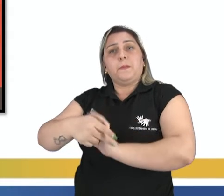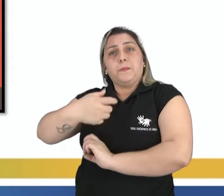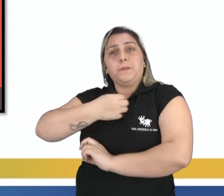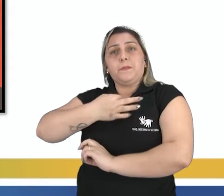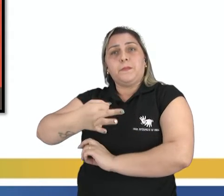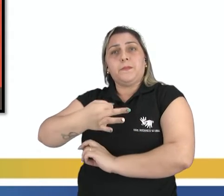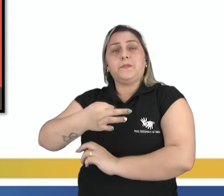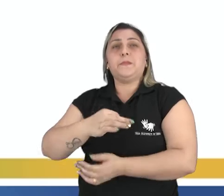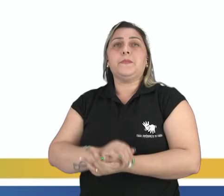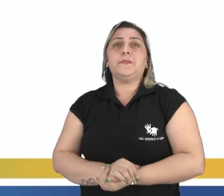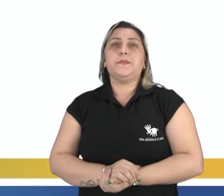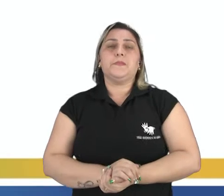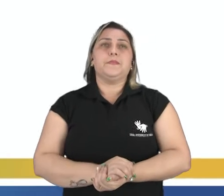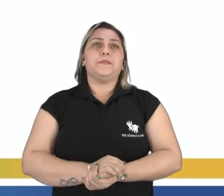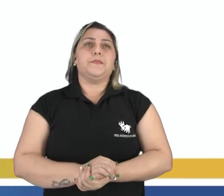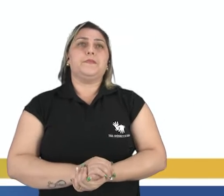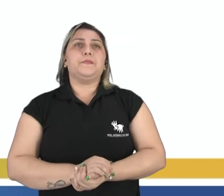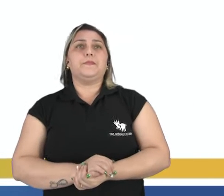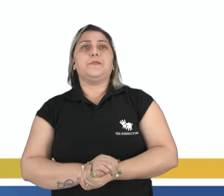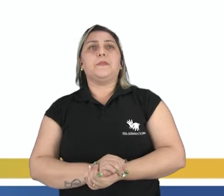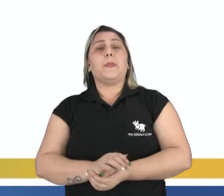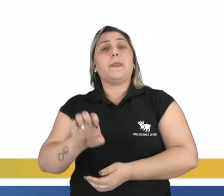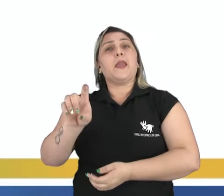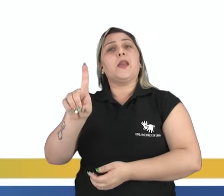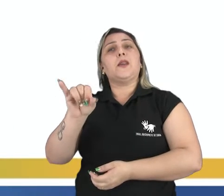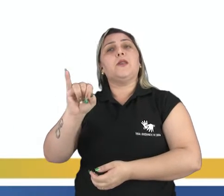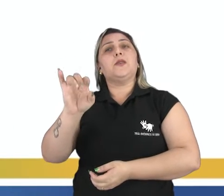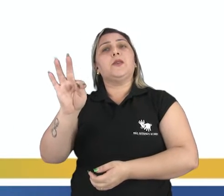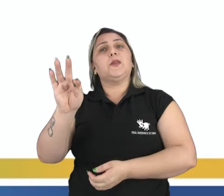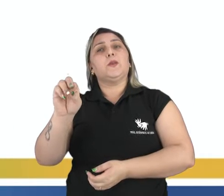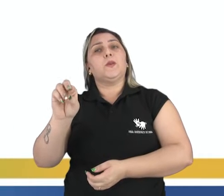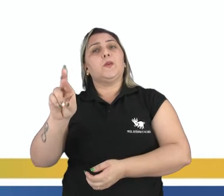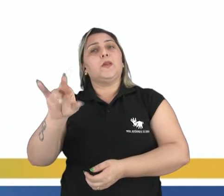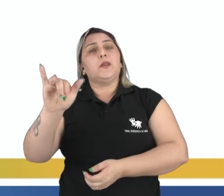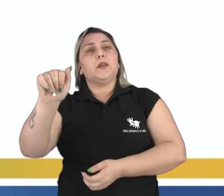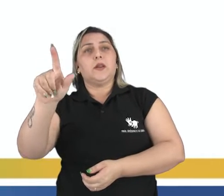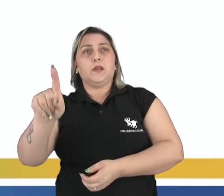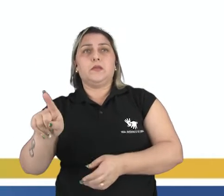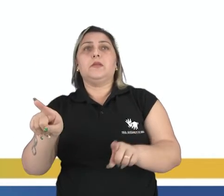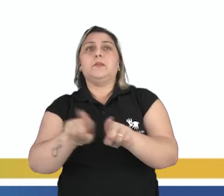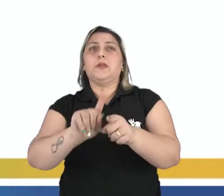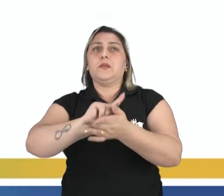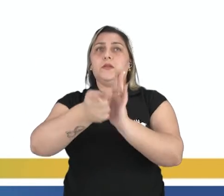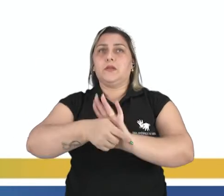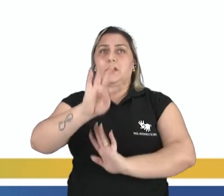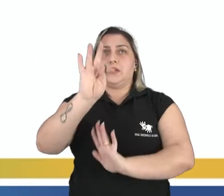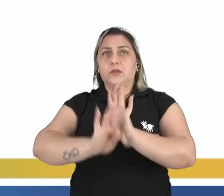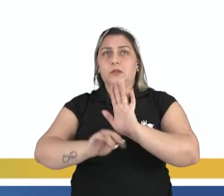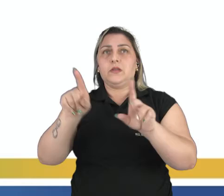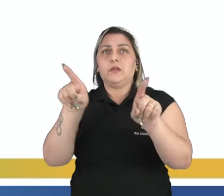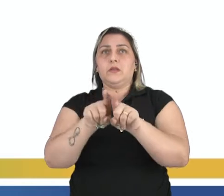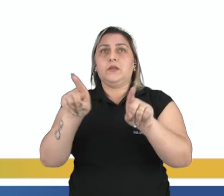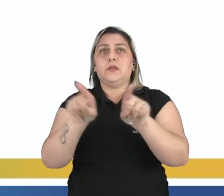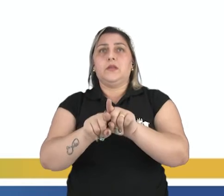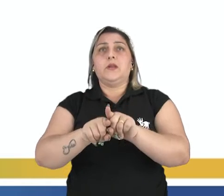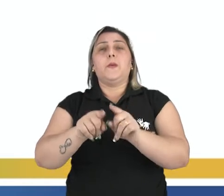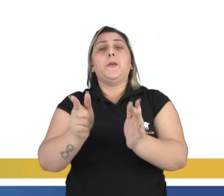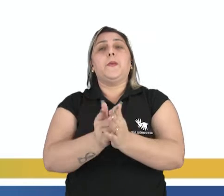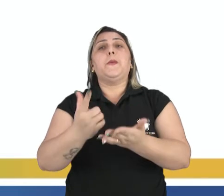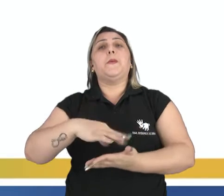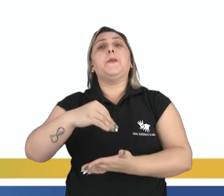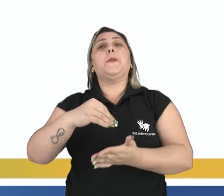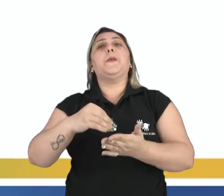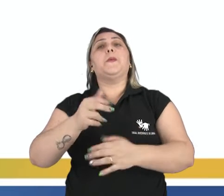ver outros exemplos. O editorial também, que é um gênero textual que se situa também no campo jornalístico